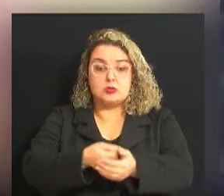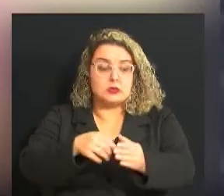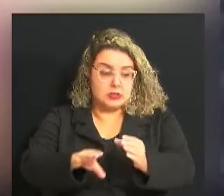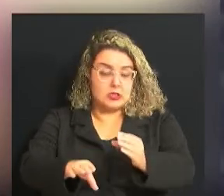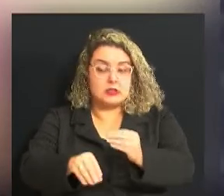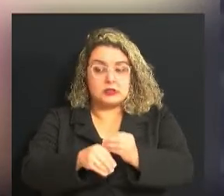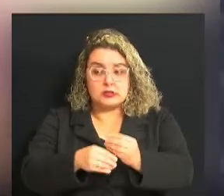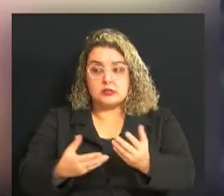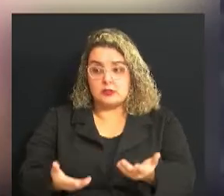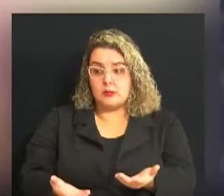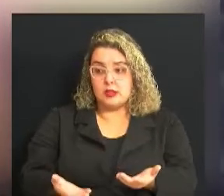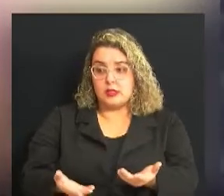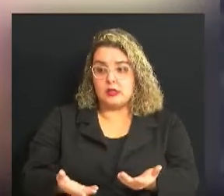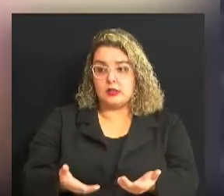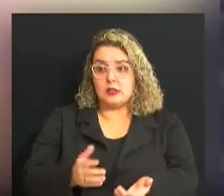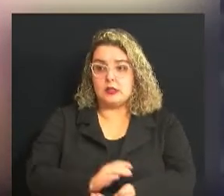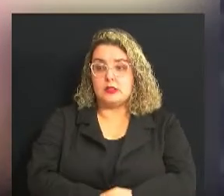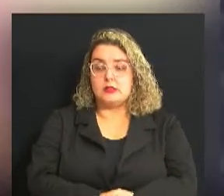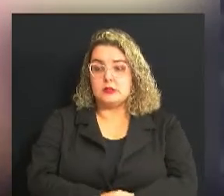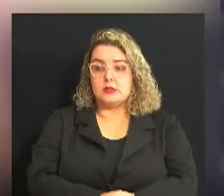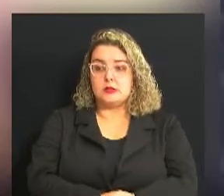né?